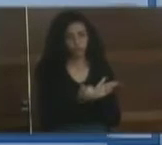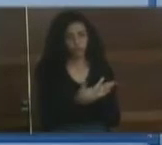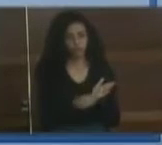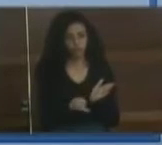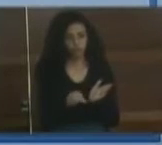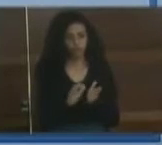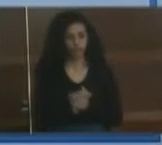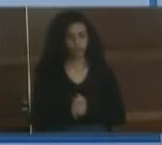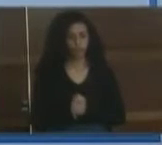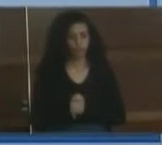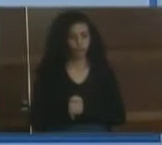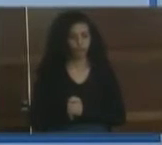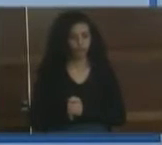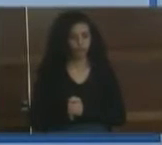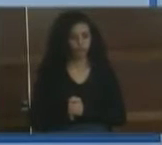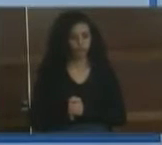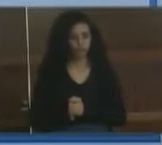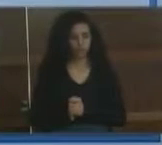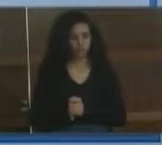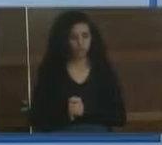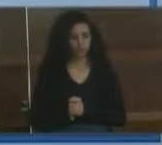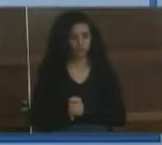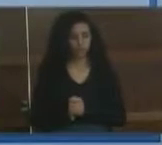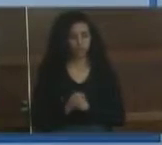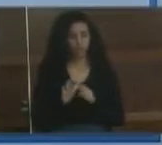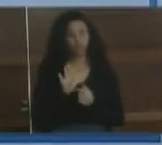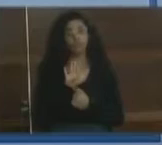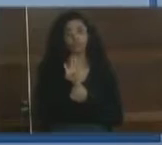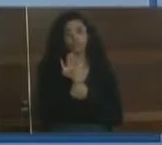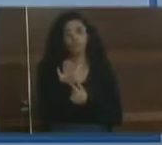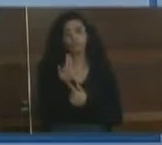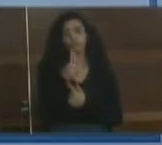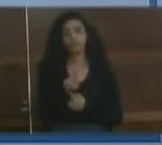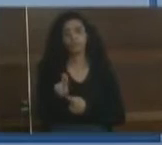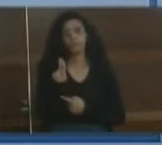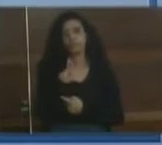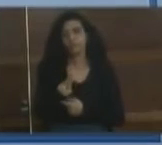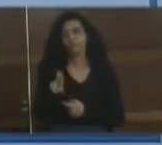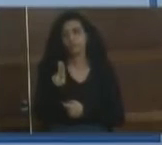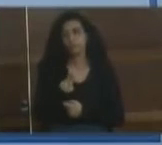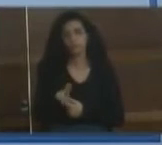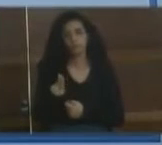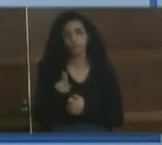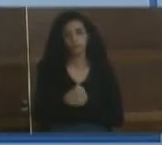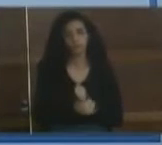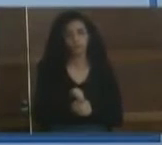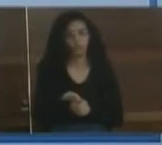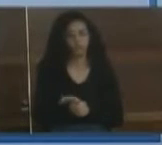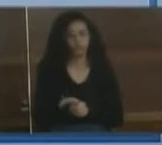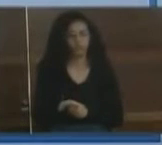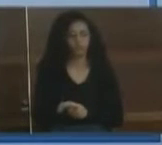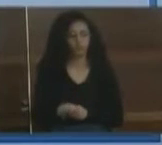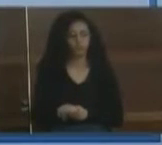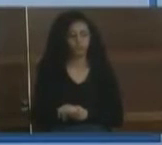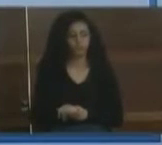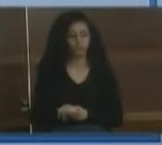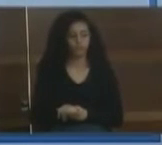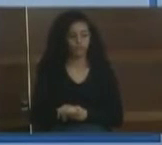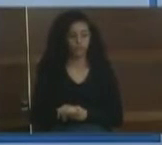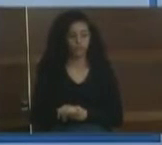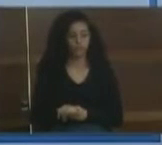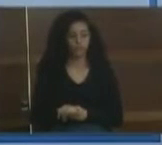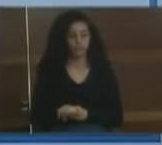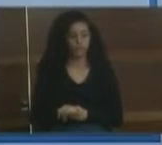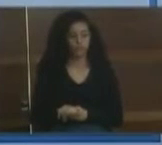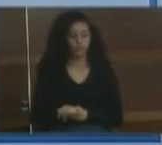19 o demonstrativo da despesa orçada atualizada empenhada até o